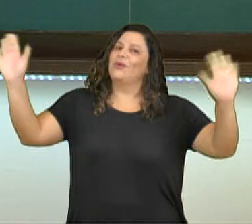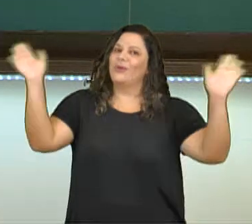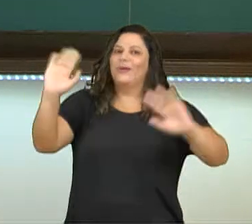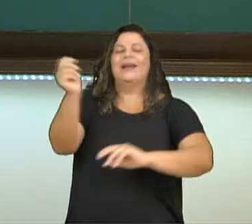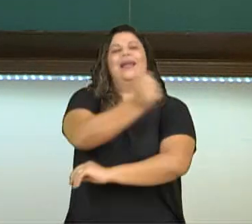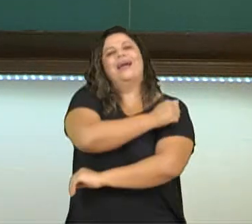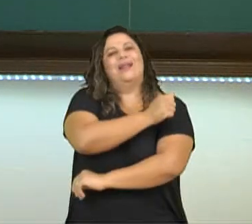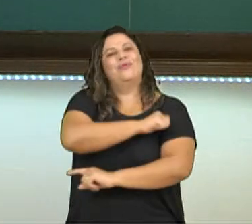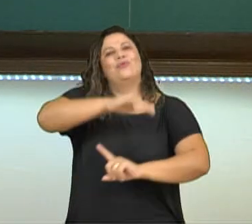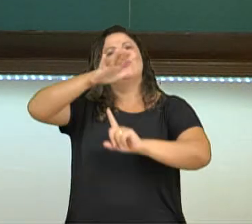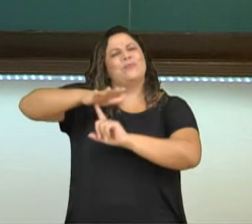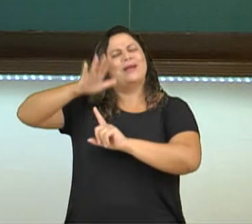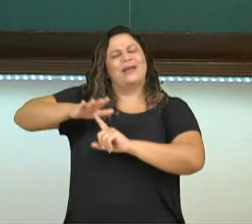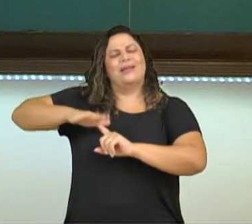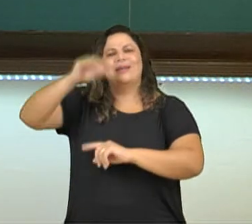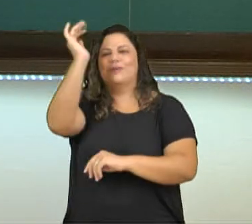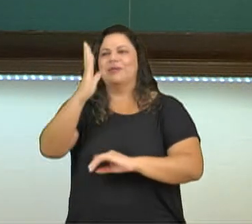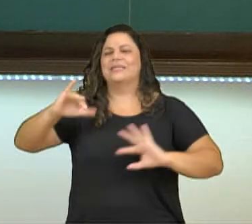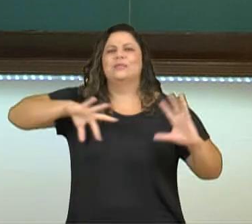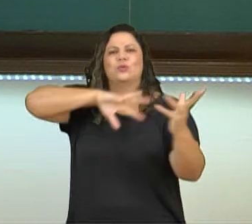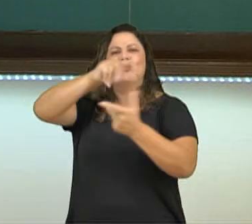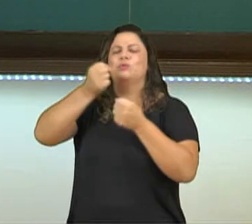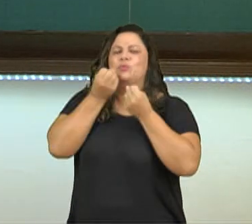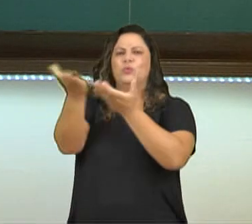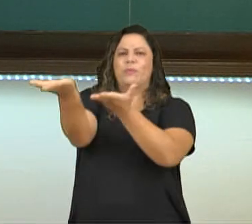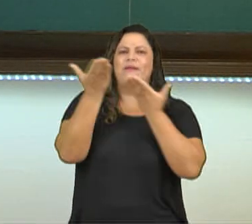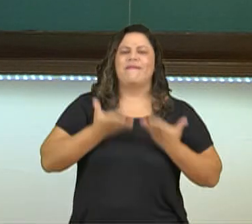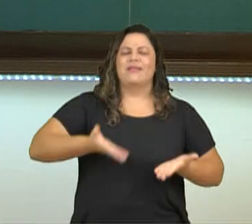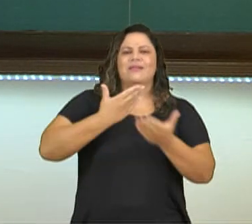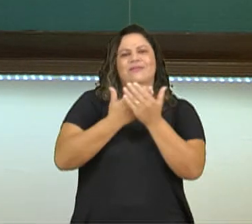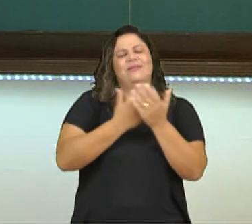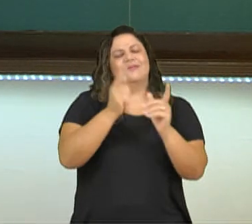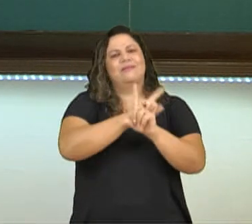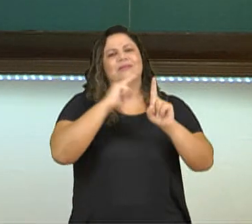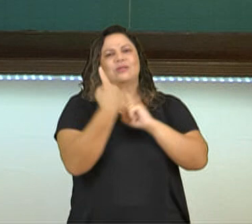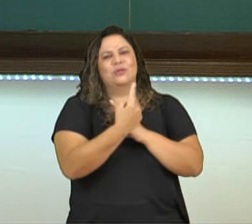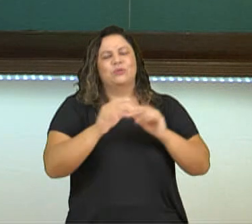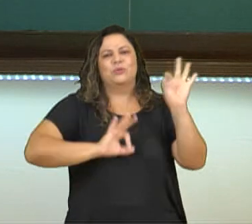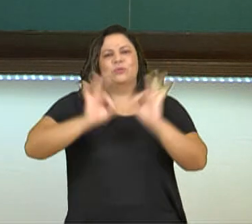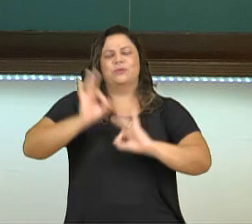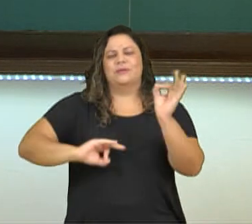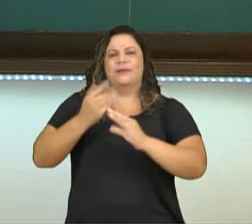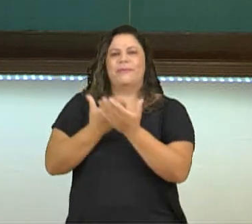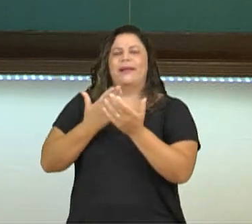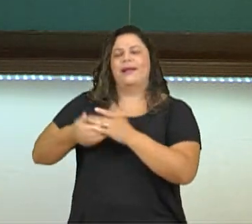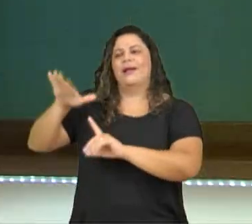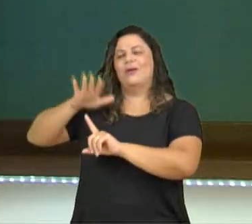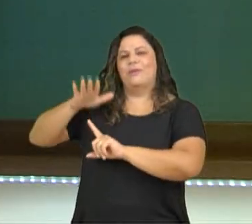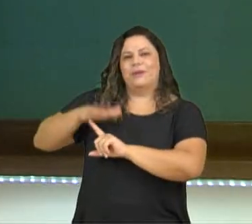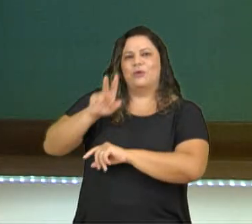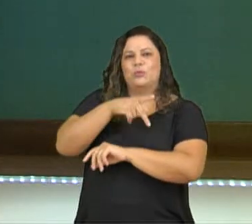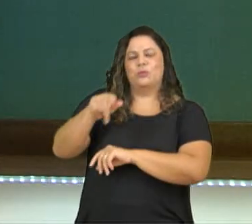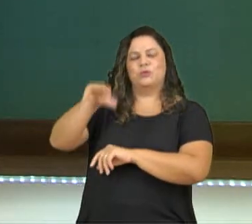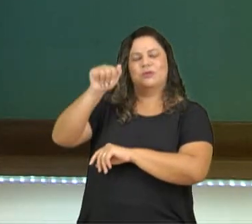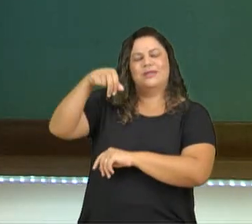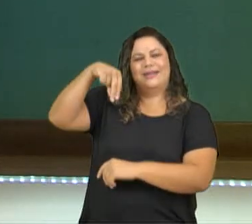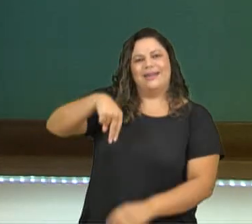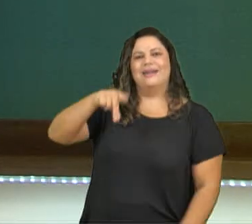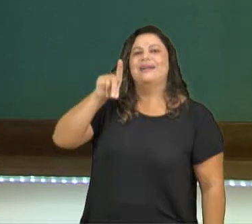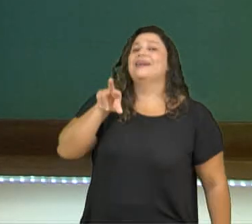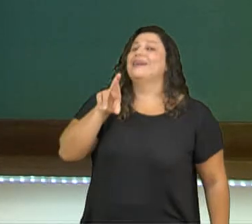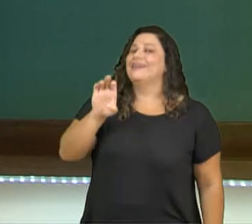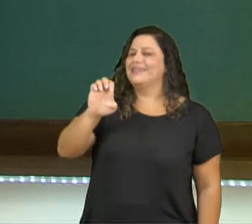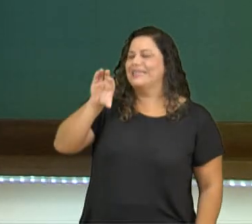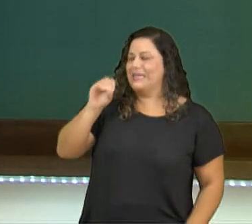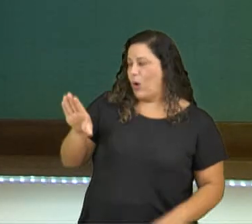estudante do estado do Paraná, do Brasil e do mundo, seja muito bem-vindo à nossa aula de Geografia do programa Aula Paraná. Eu sou o professor Andrew e junto com a